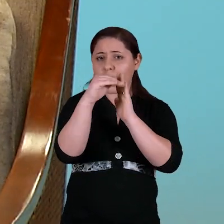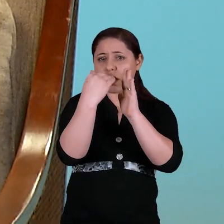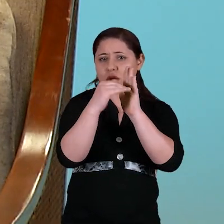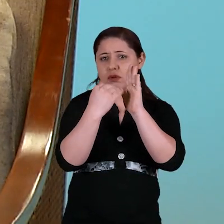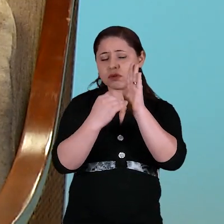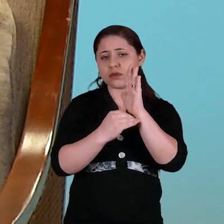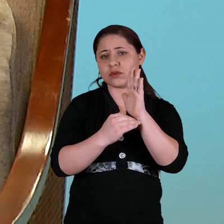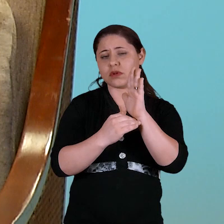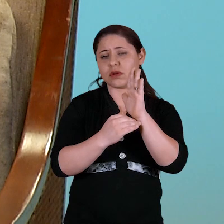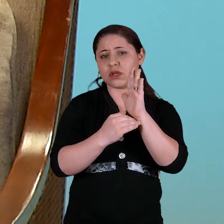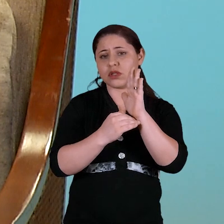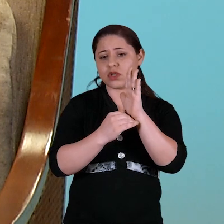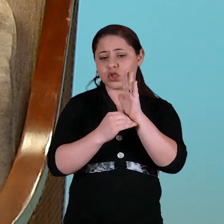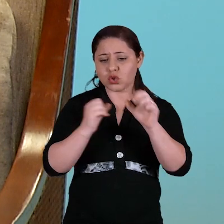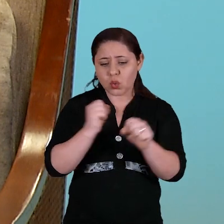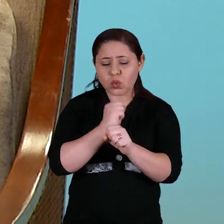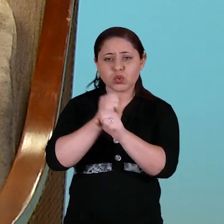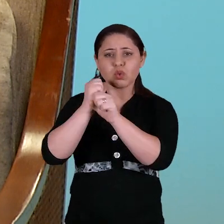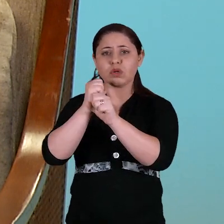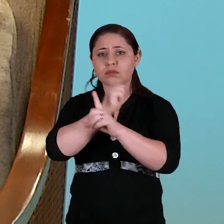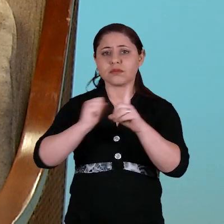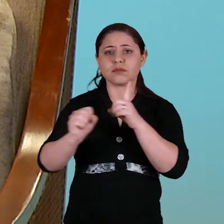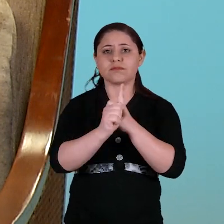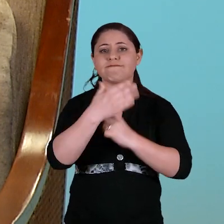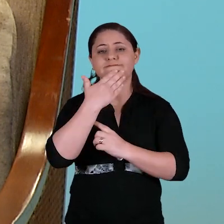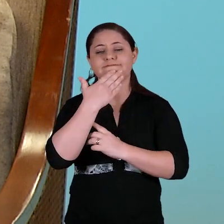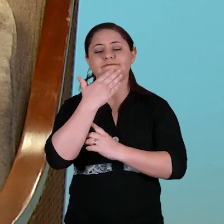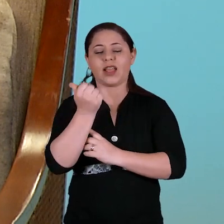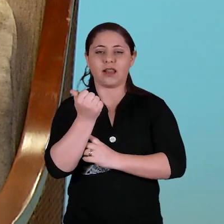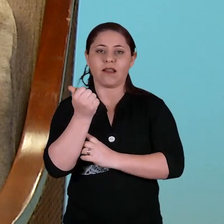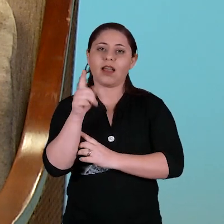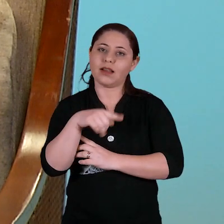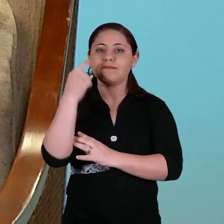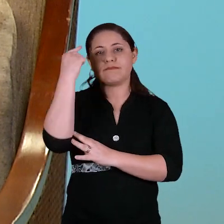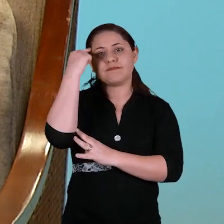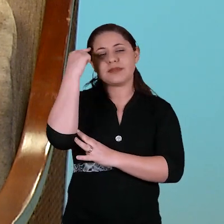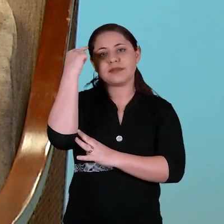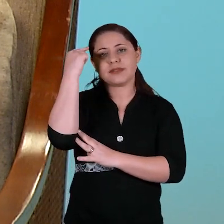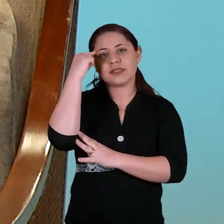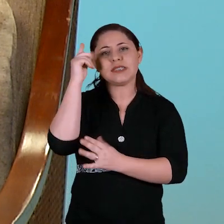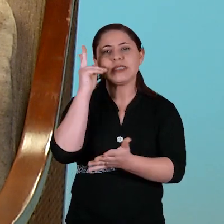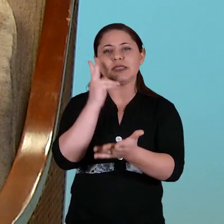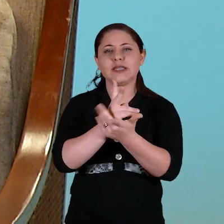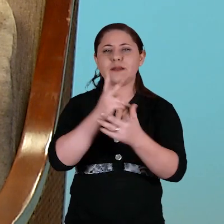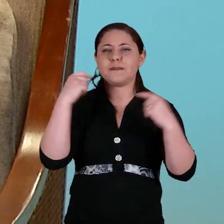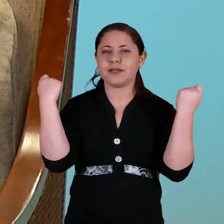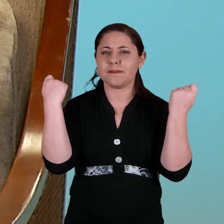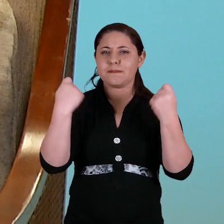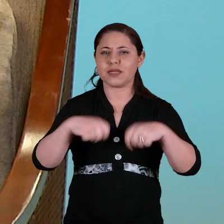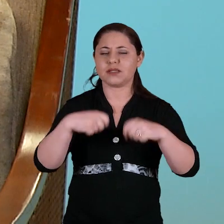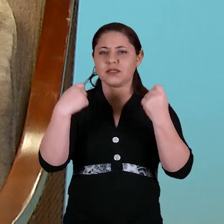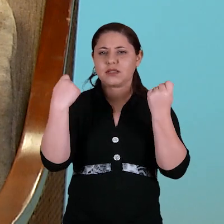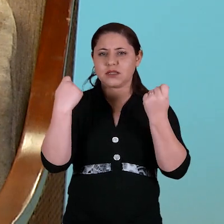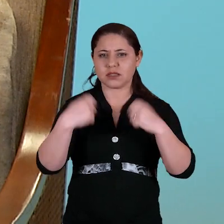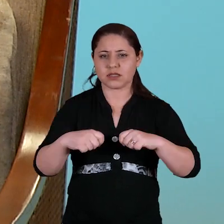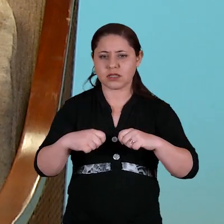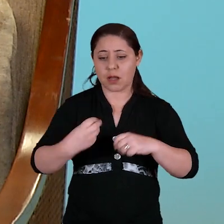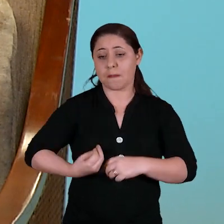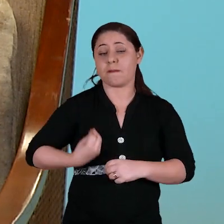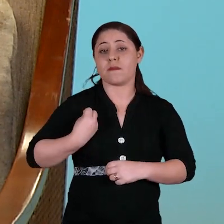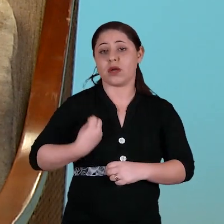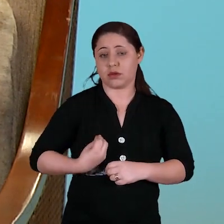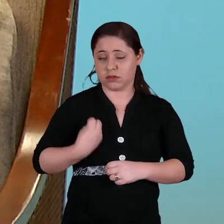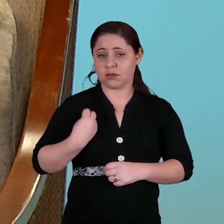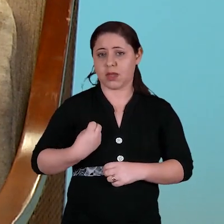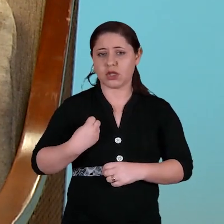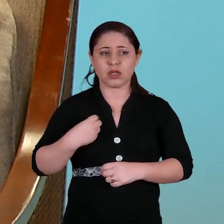elas e juntos construir uma sociedade melhor. Então, eu acho que a gente sempre precisa, sabe, ter essa participação e